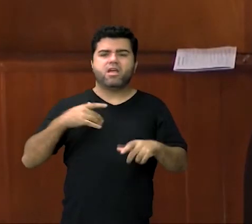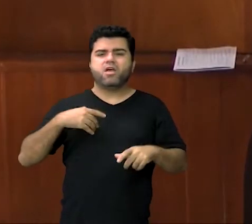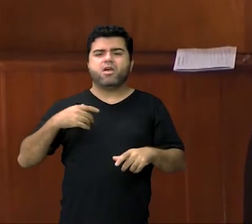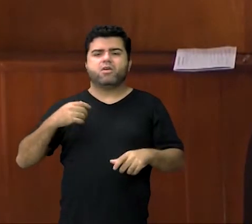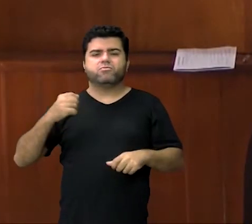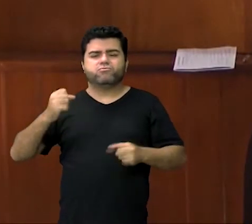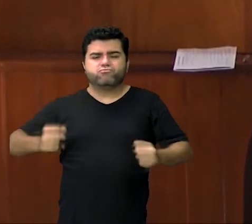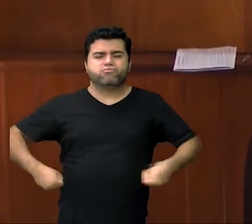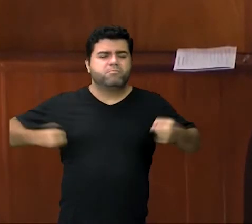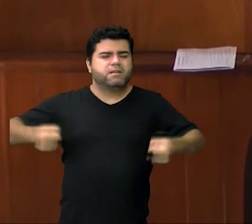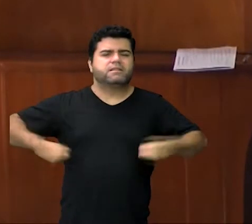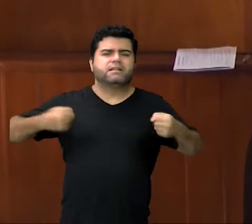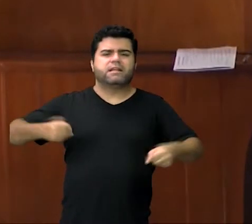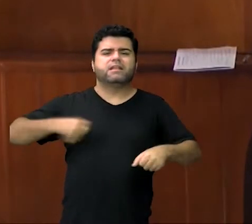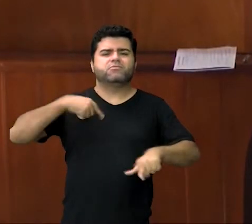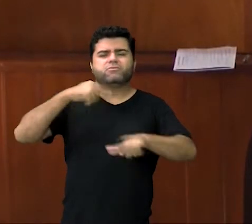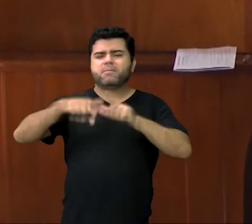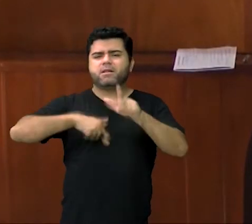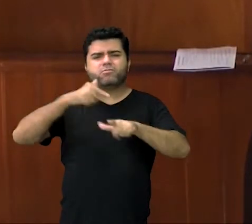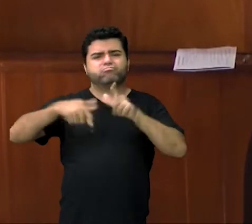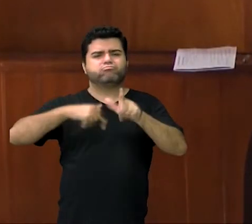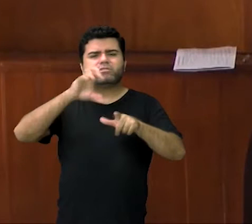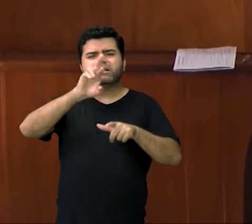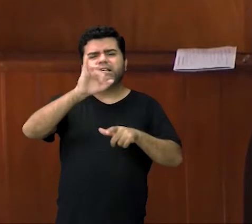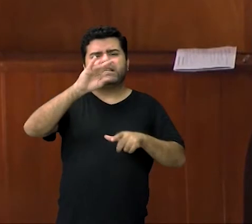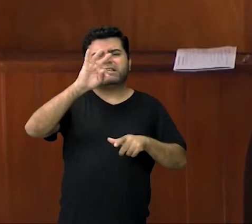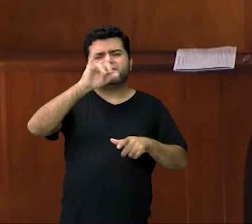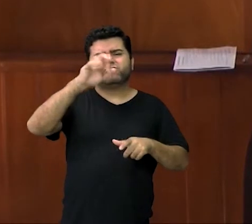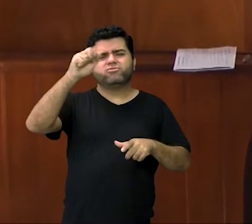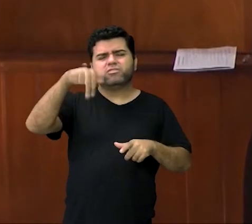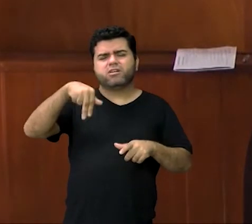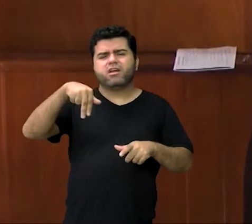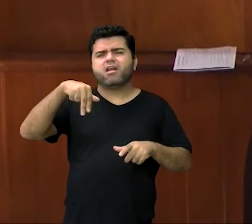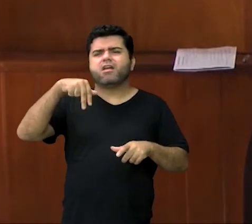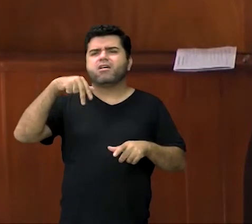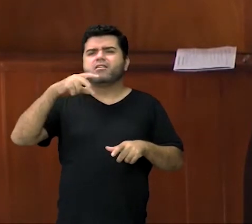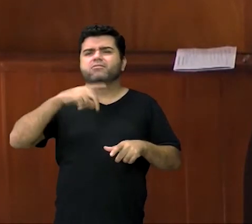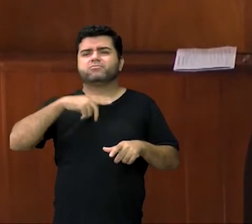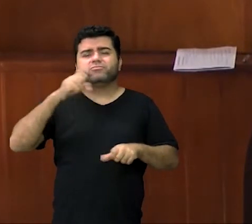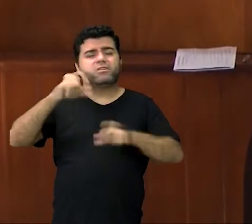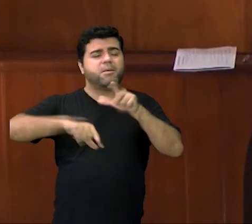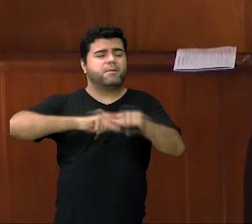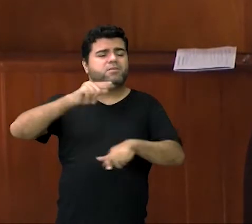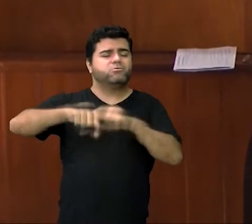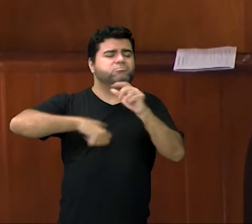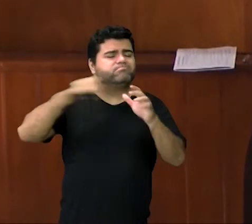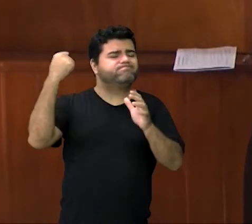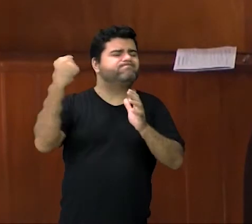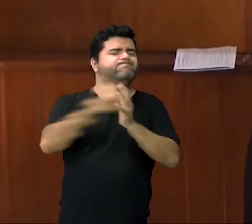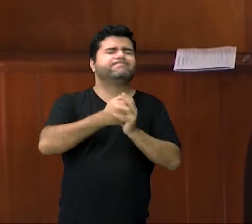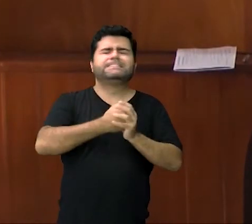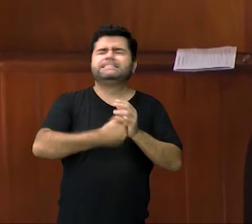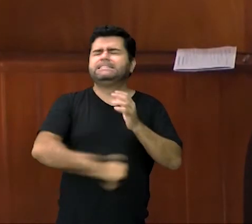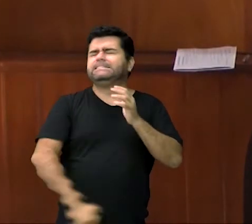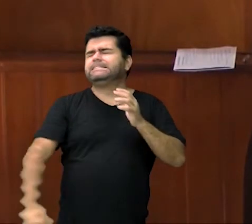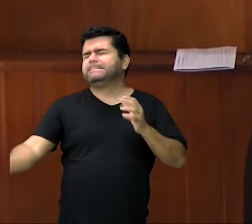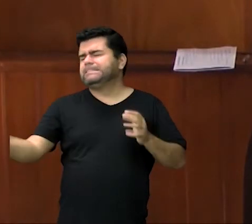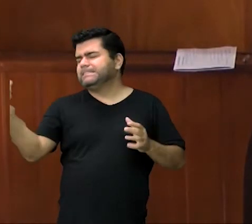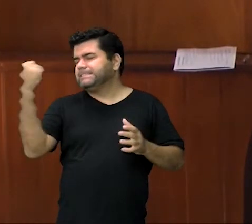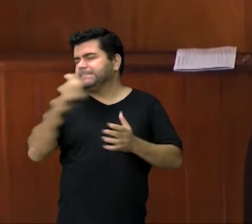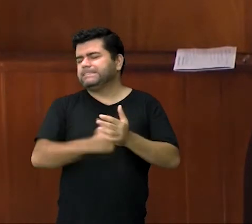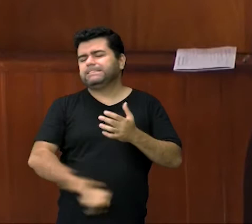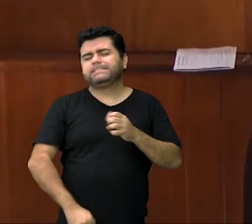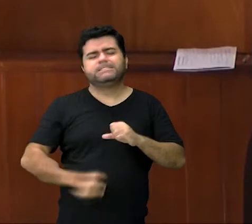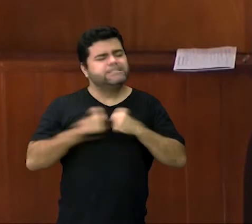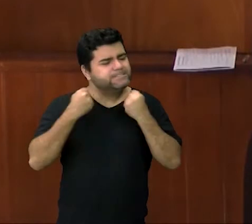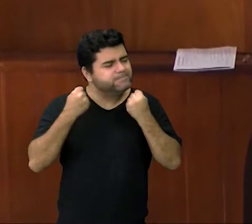trabalho de Christian, o trabalho desenvolvido com luta, gente, porque quando nós falamos de pessoas com